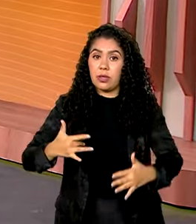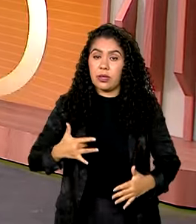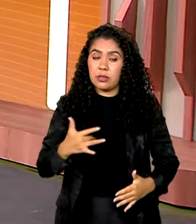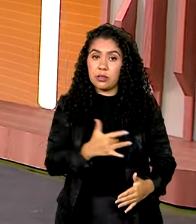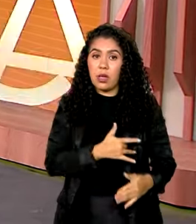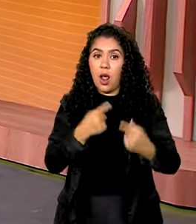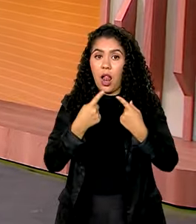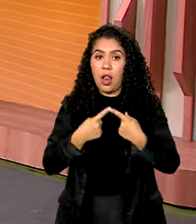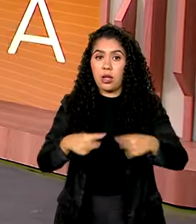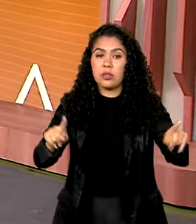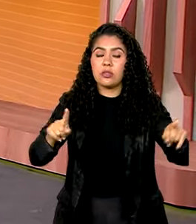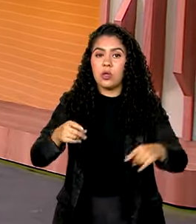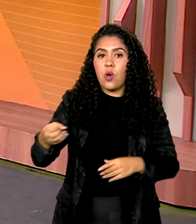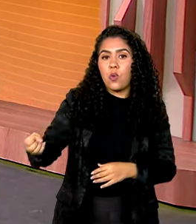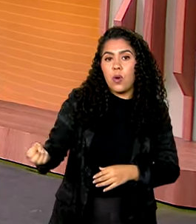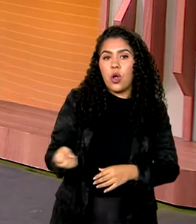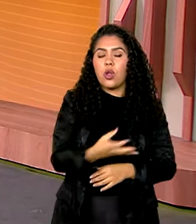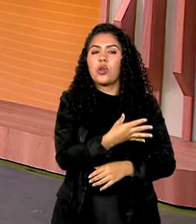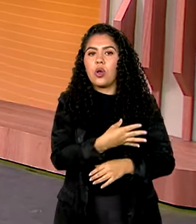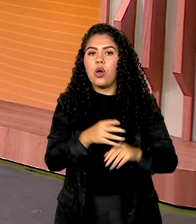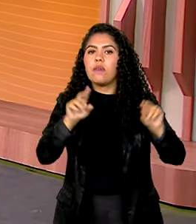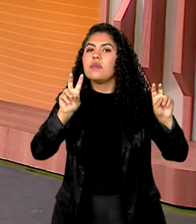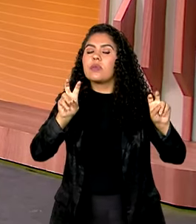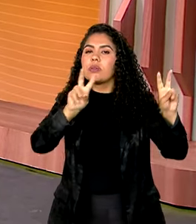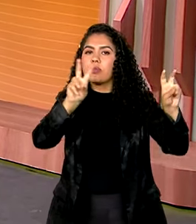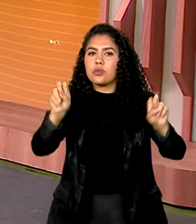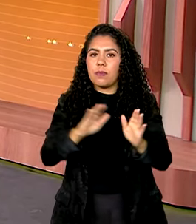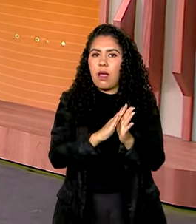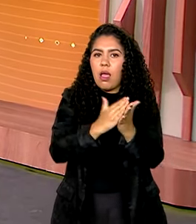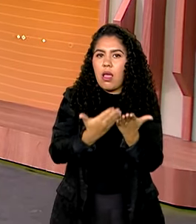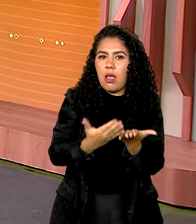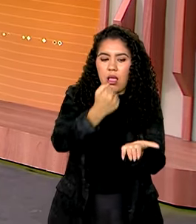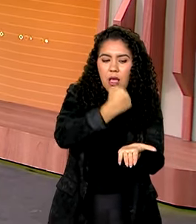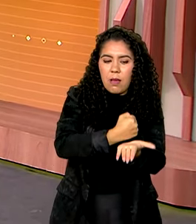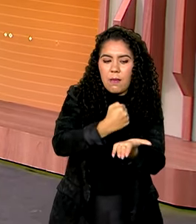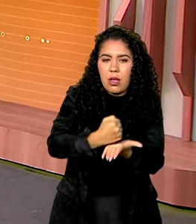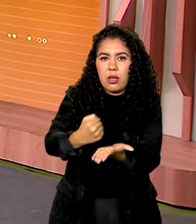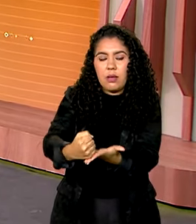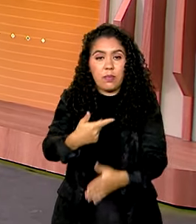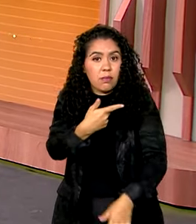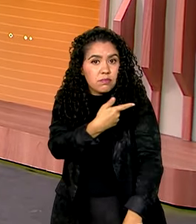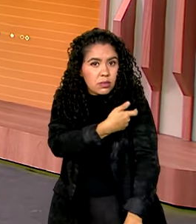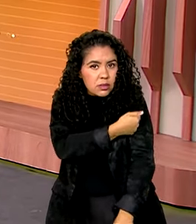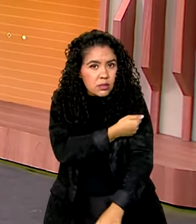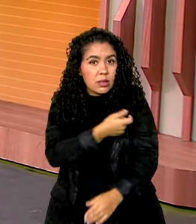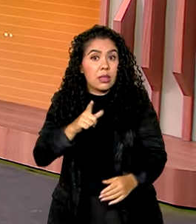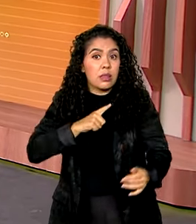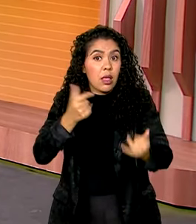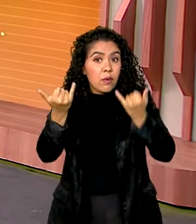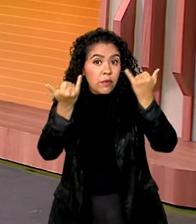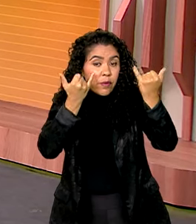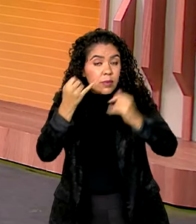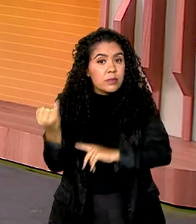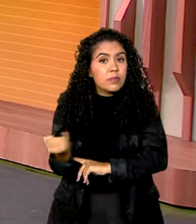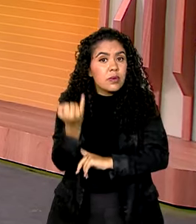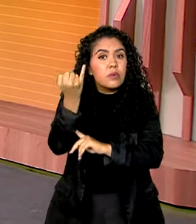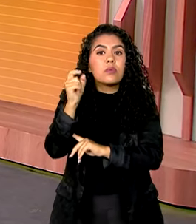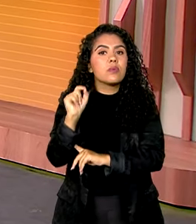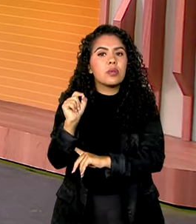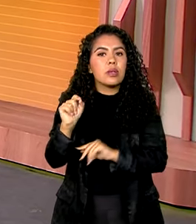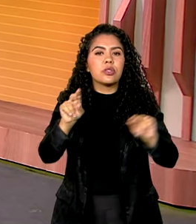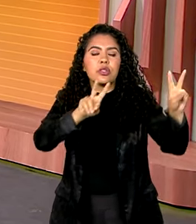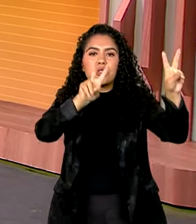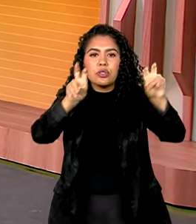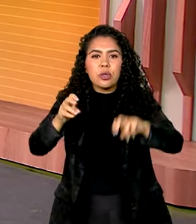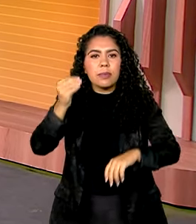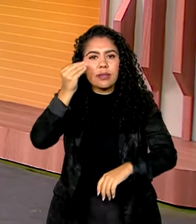nova edição da Caderneta da Criança, que desta vez trouxe uma atualização muito importante, a reinclusão do